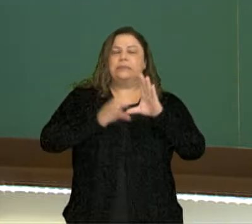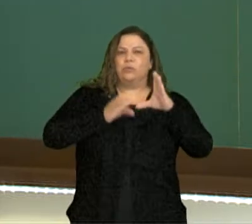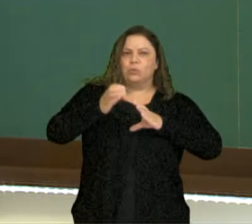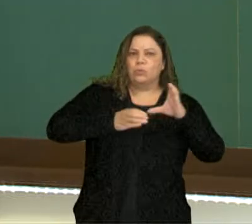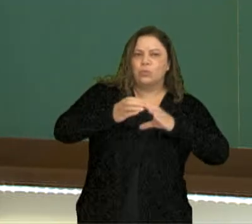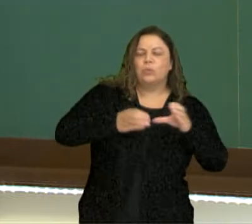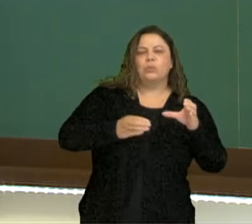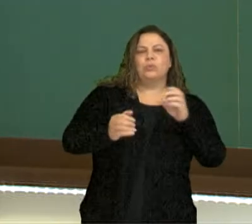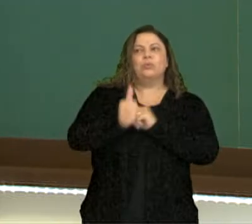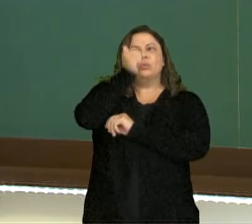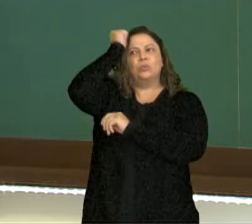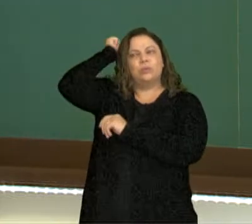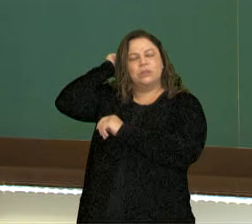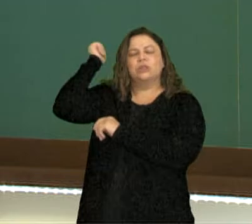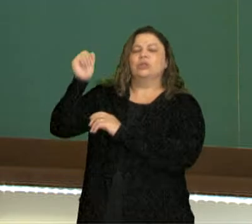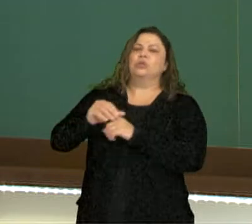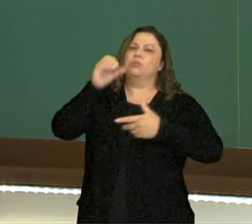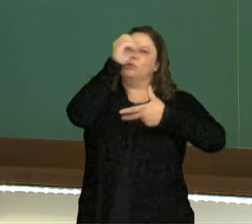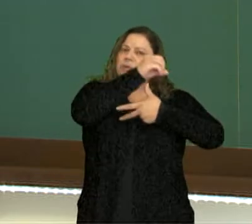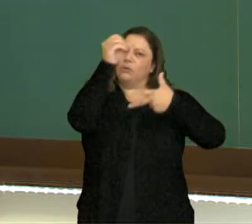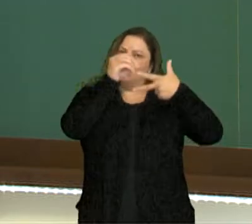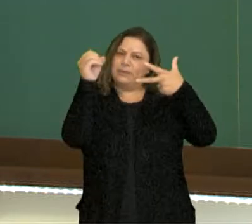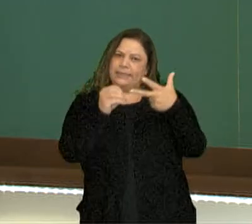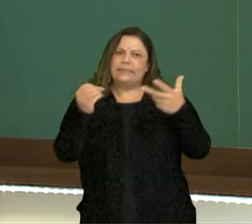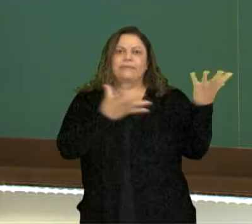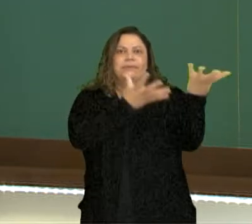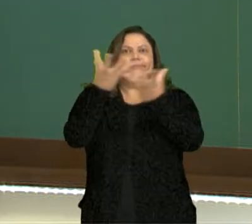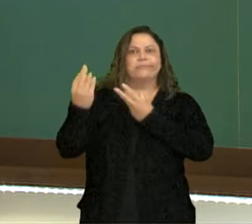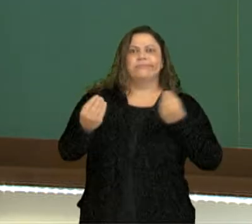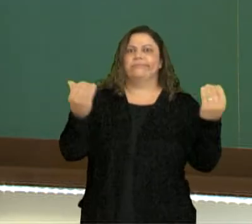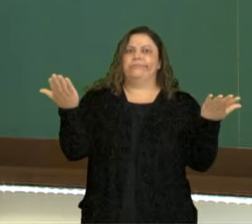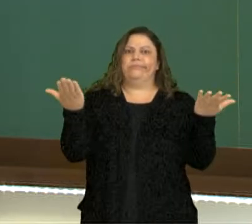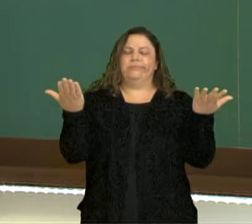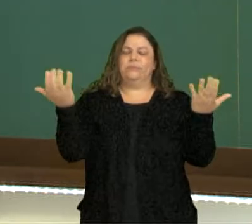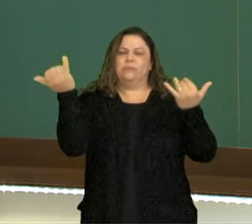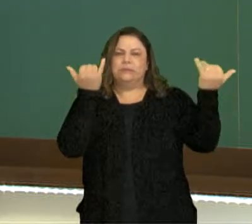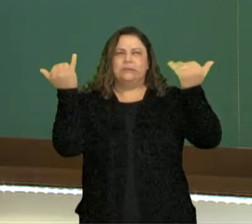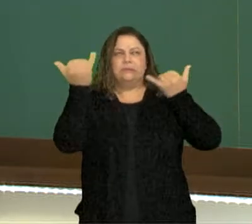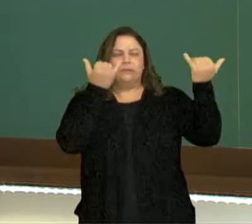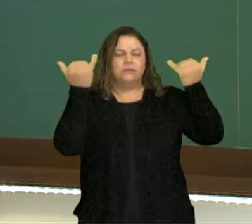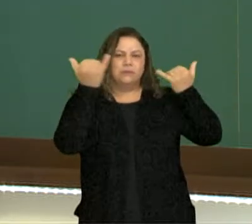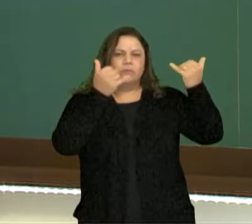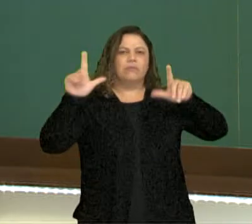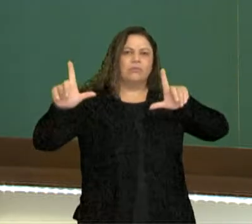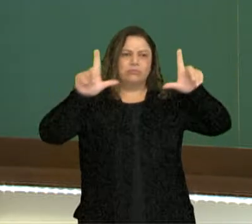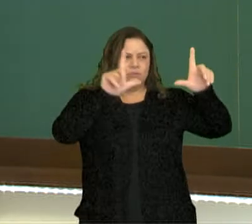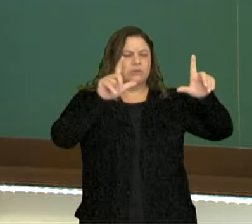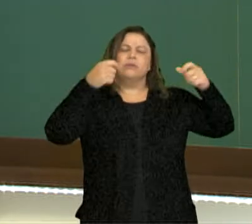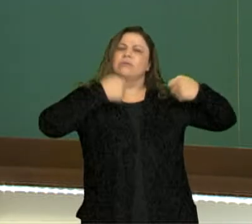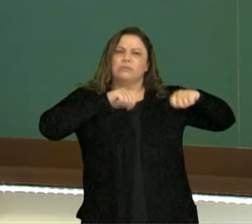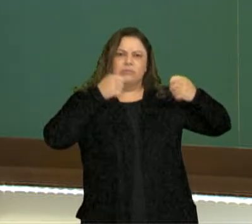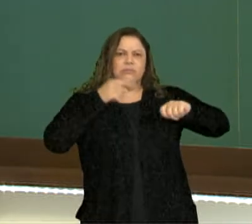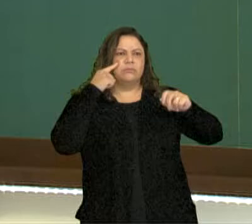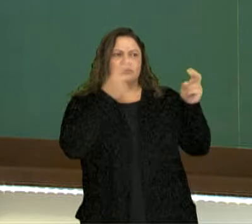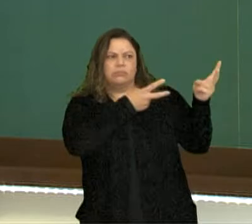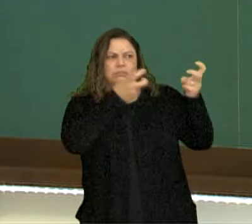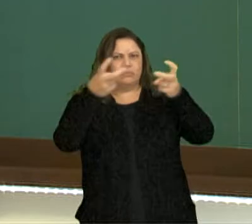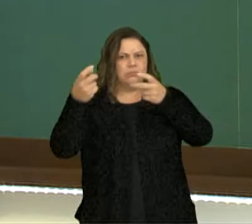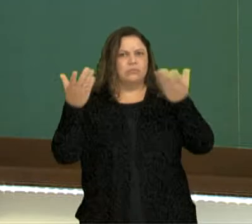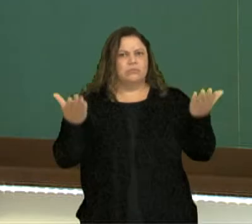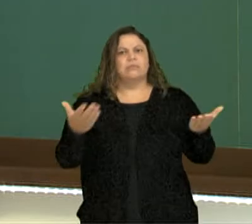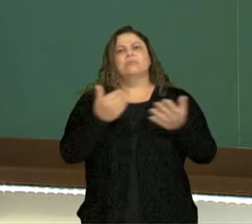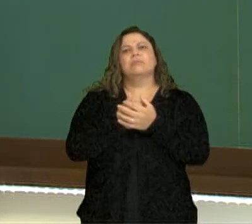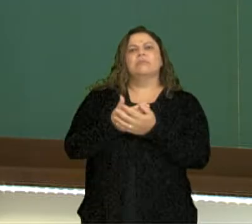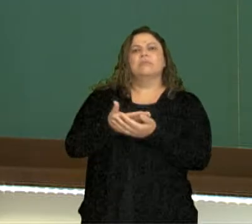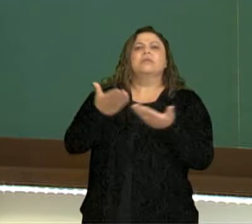um vestibular, o Enem, vai ter muito dessa imagem. Você precisa saber analisar, tá? Então, aqui